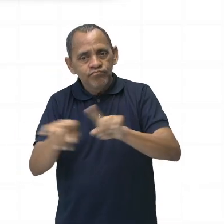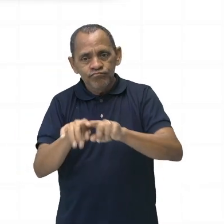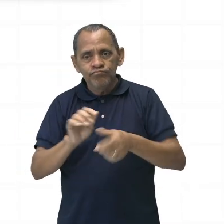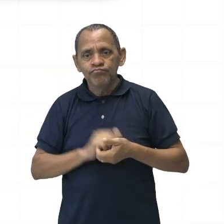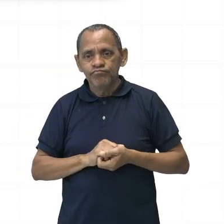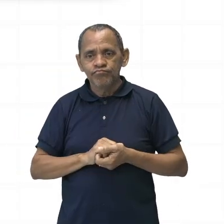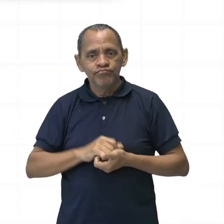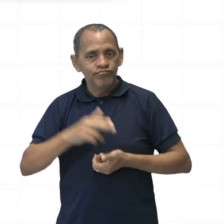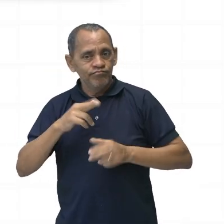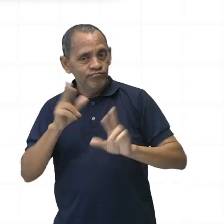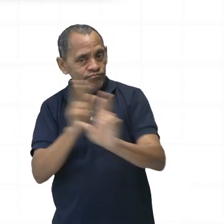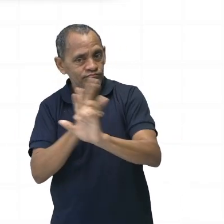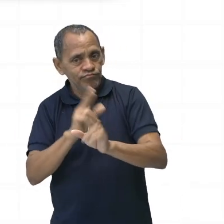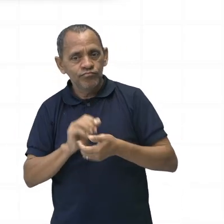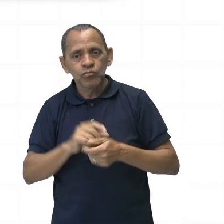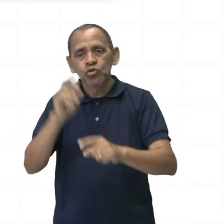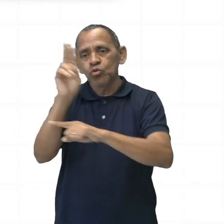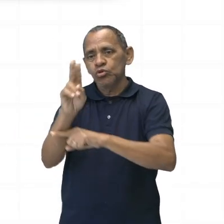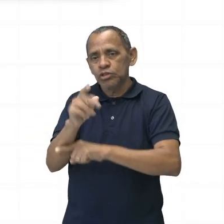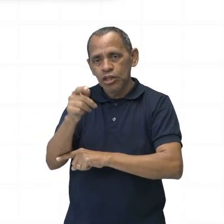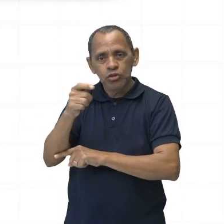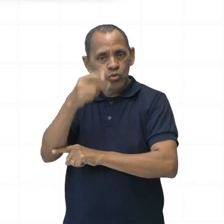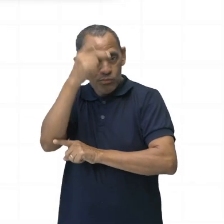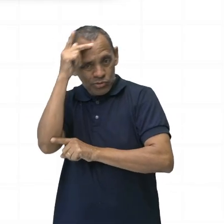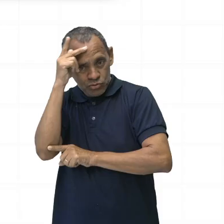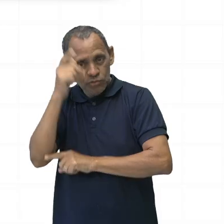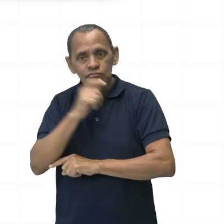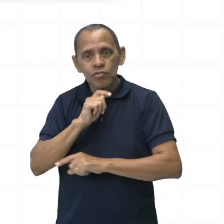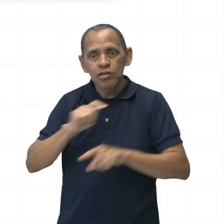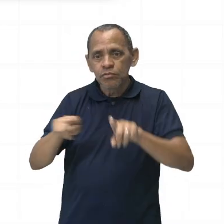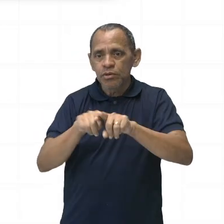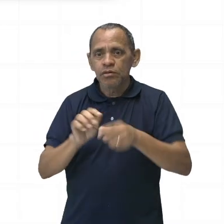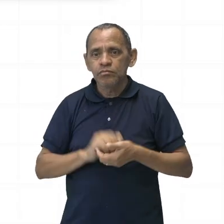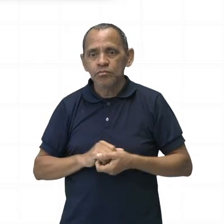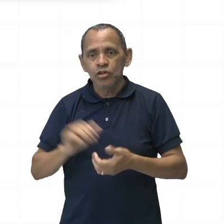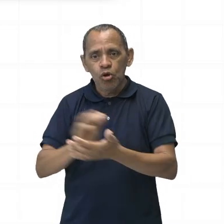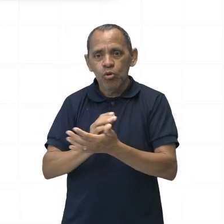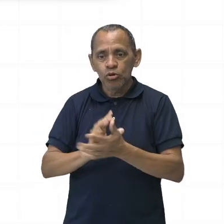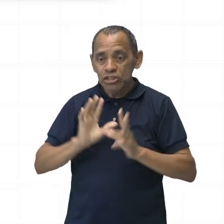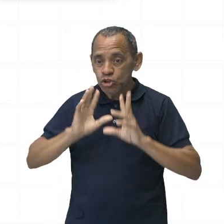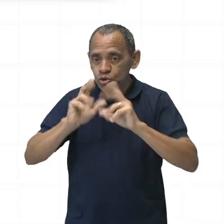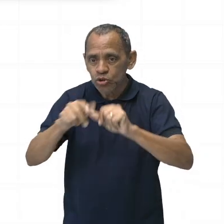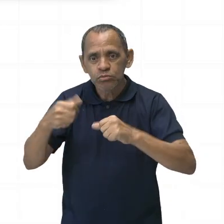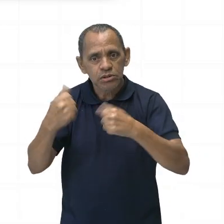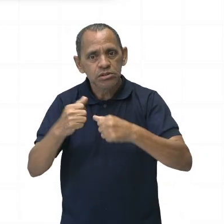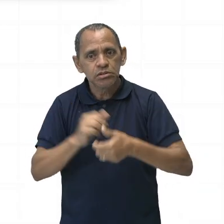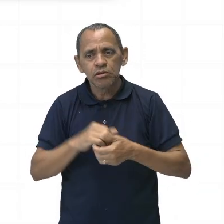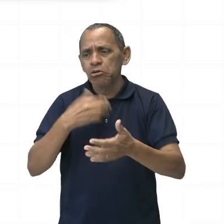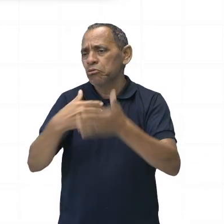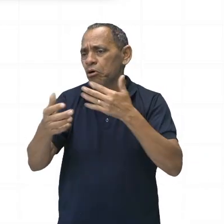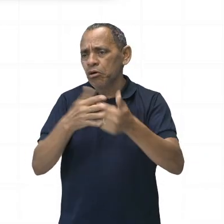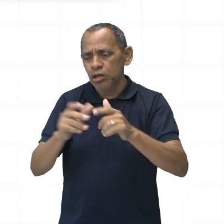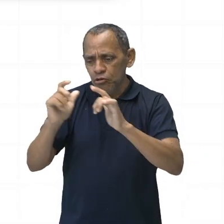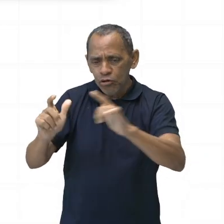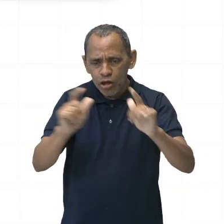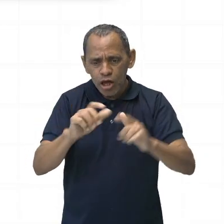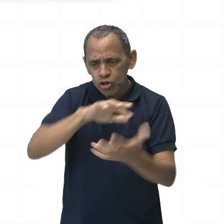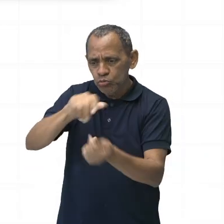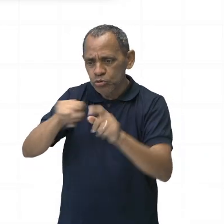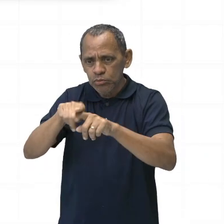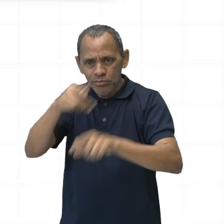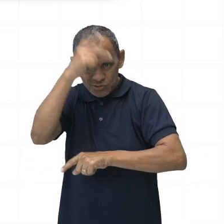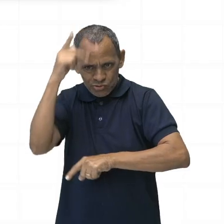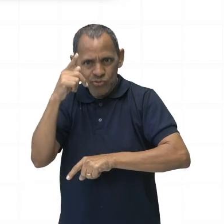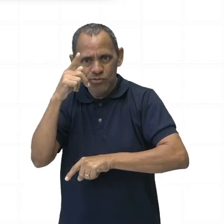é algo que vem para todos. Qualquer lugar do mundo para a pessoa idosa, viver com dignidade é ter sua integridade física e